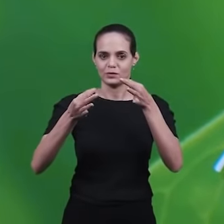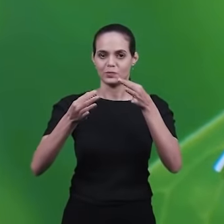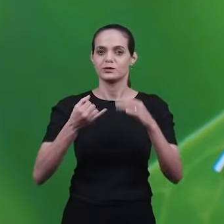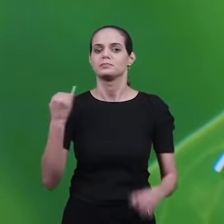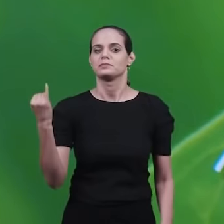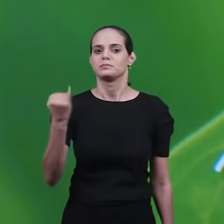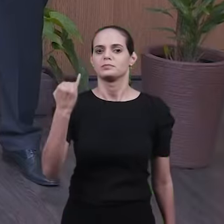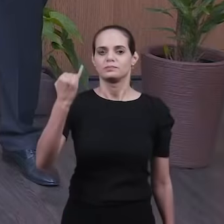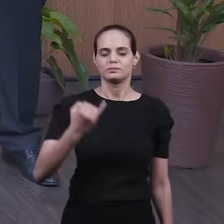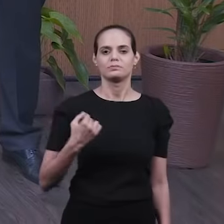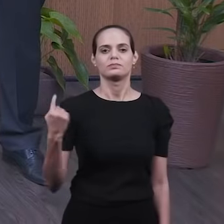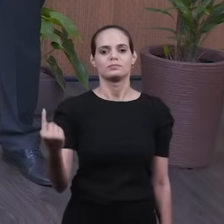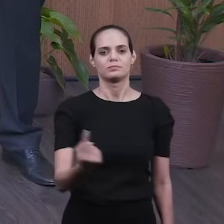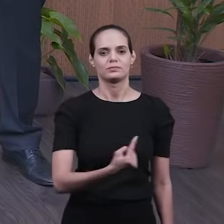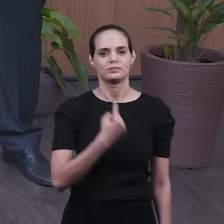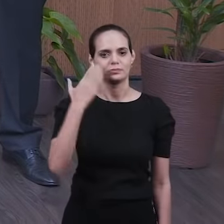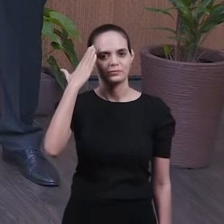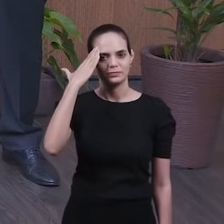para nós.